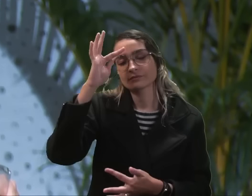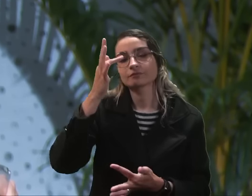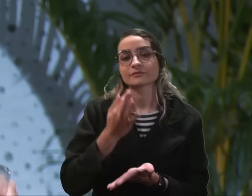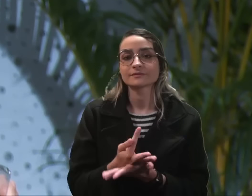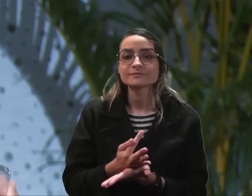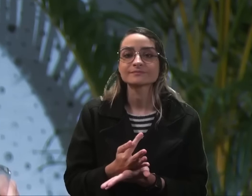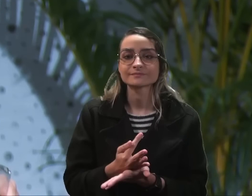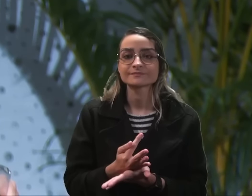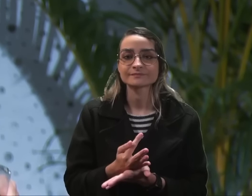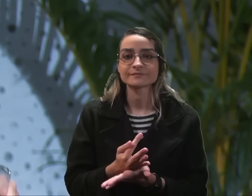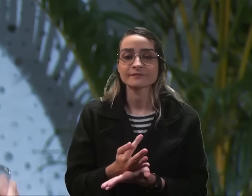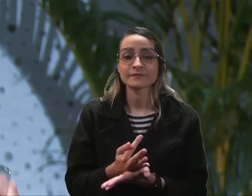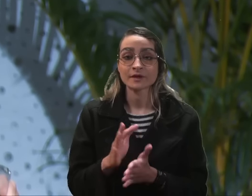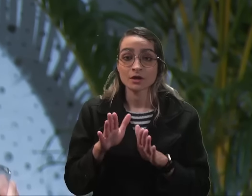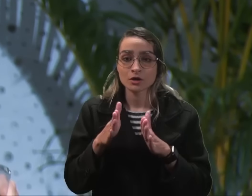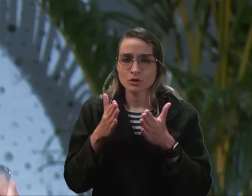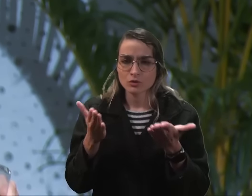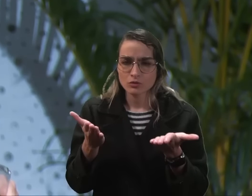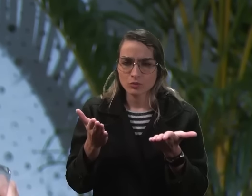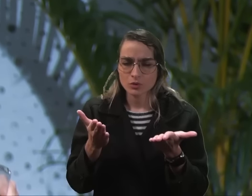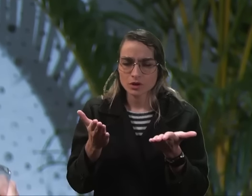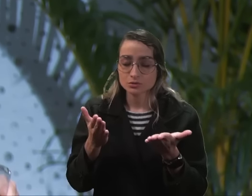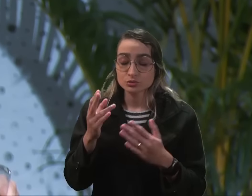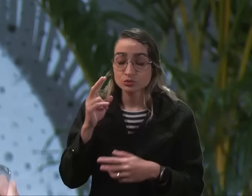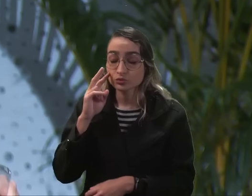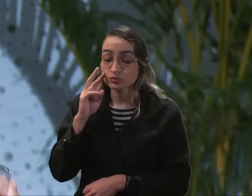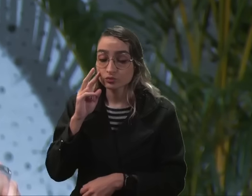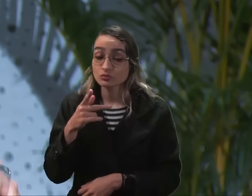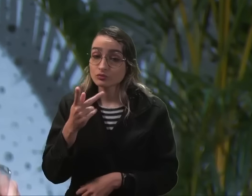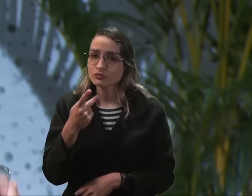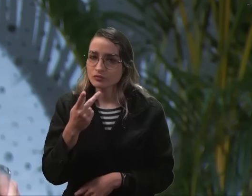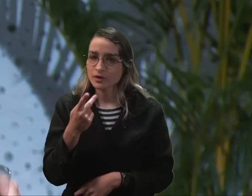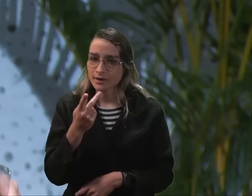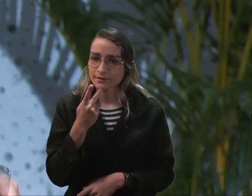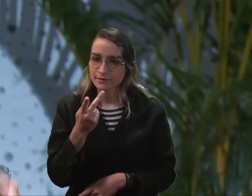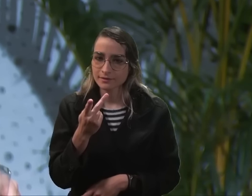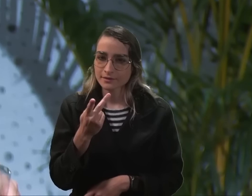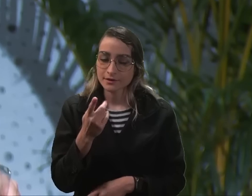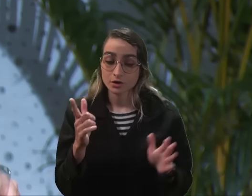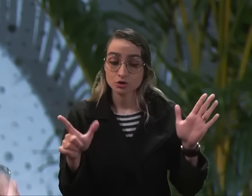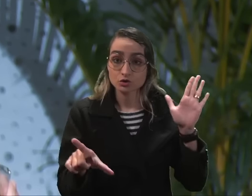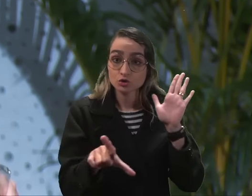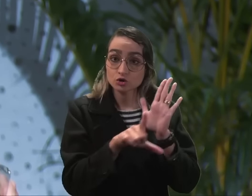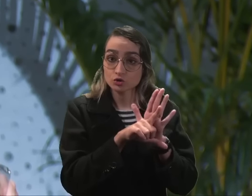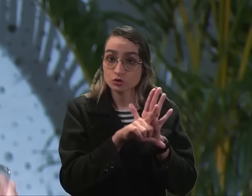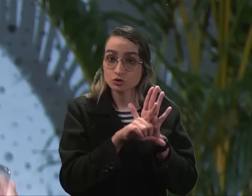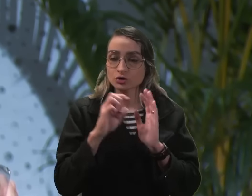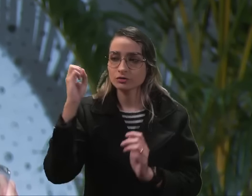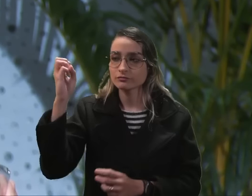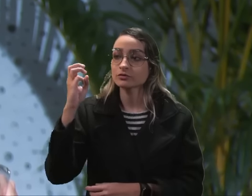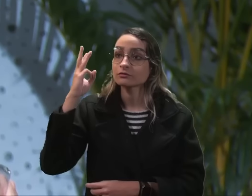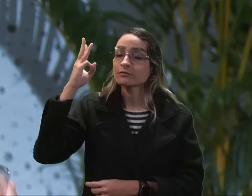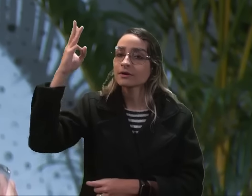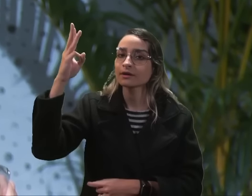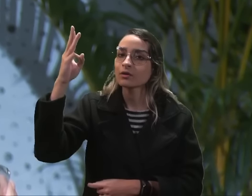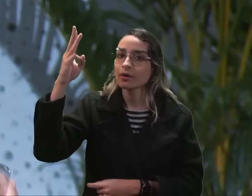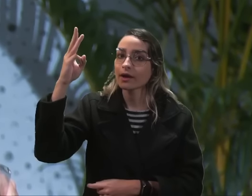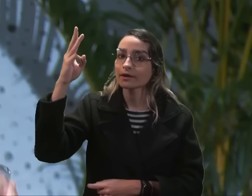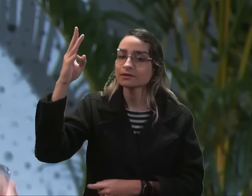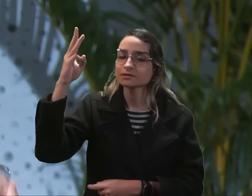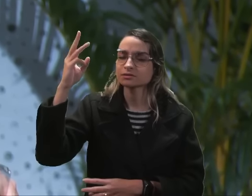grande desapontamento grande conflito página quinhentos e quatrocentos e cinquenta e nove